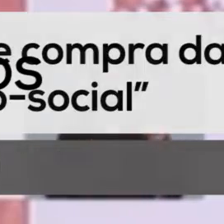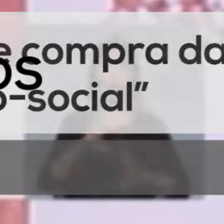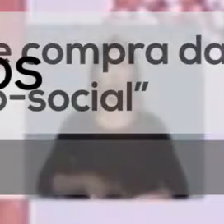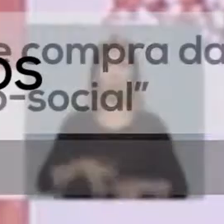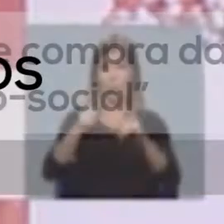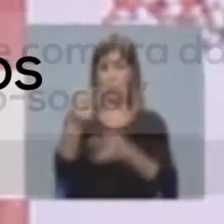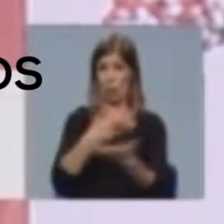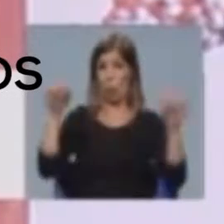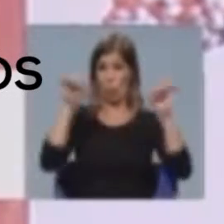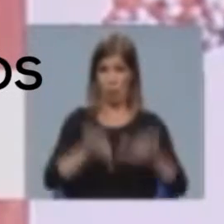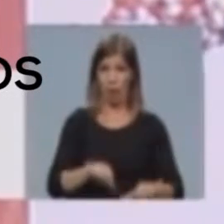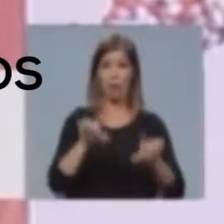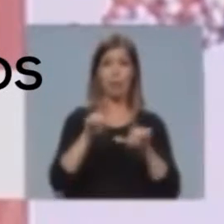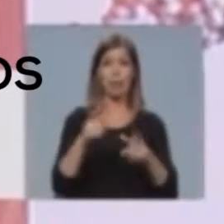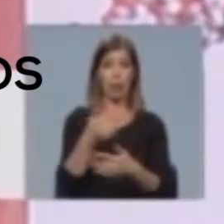social